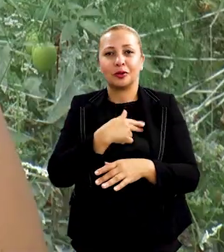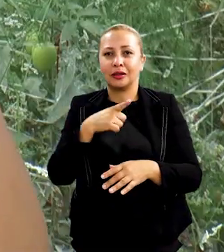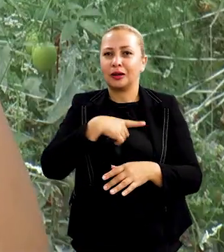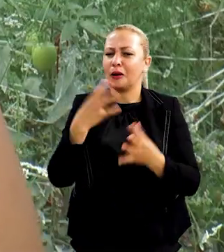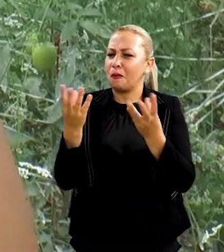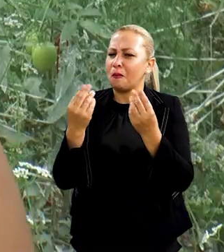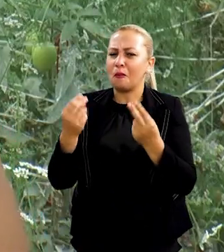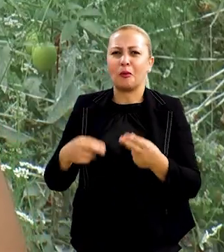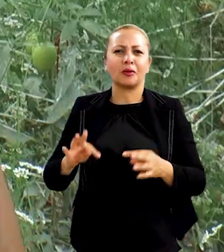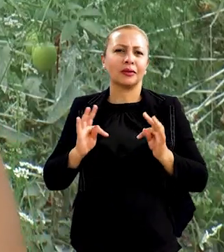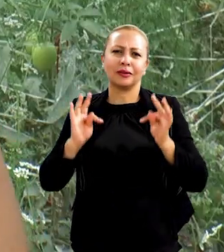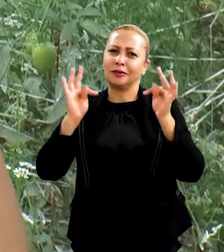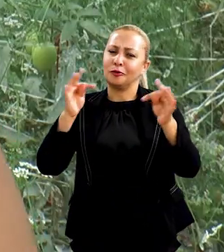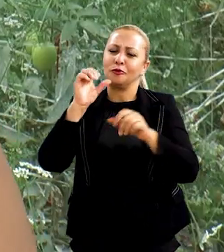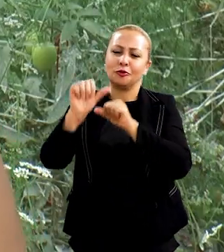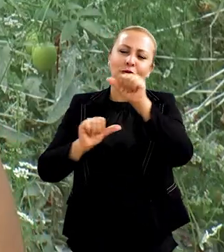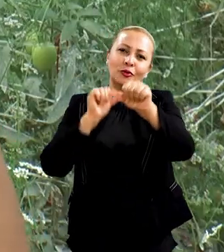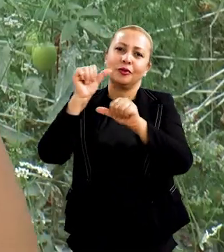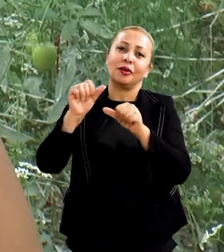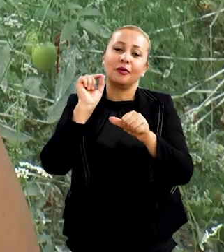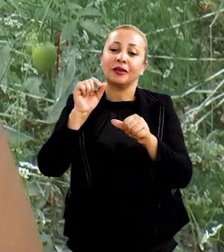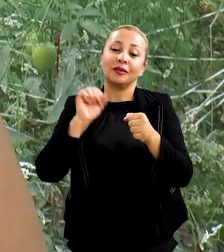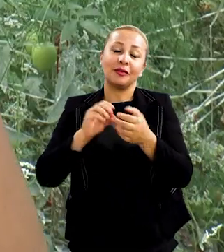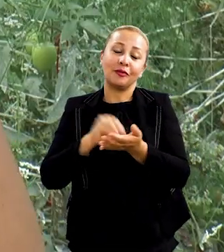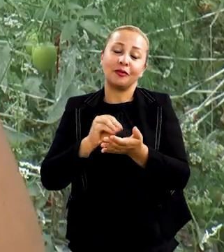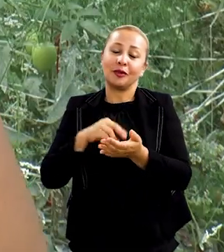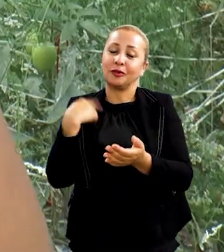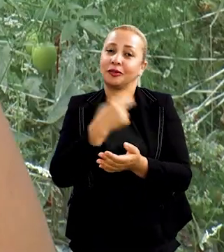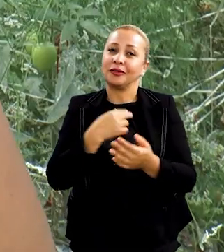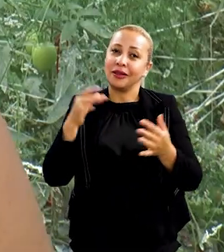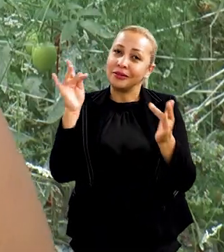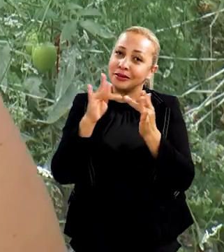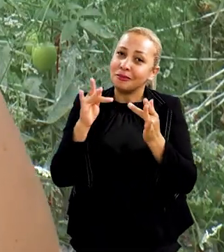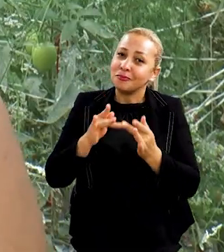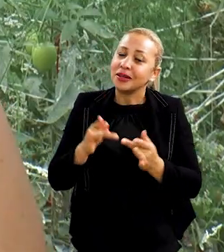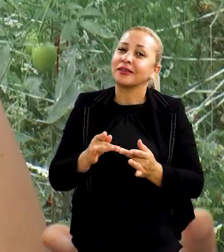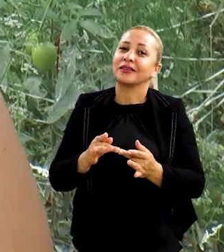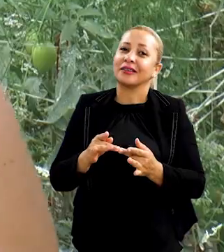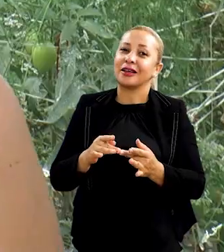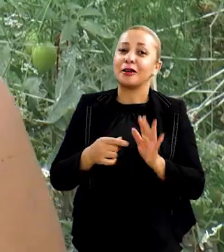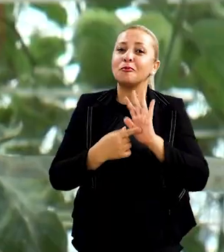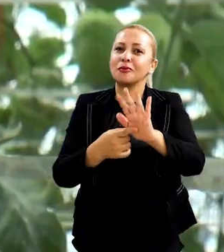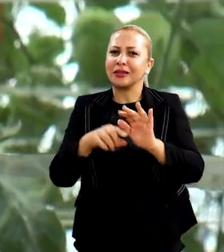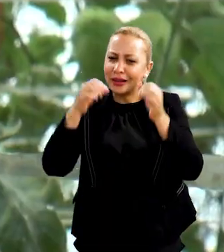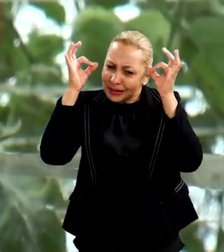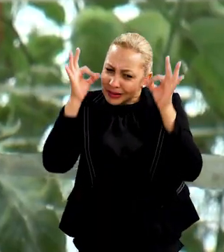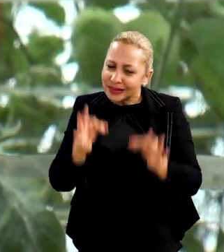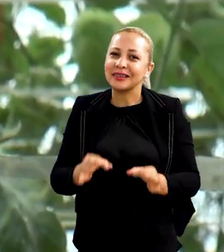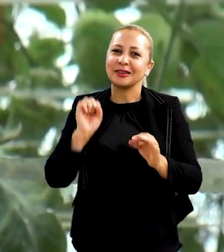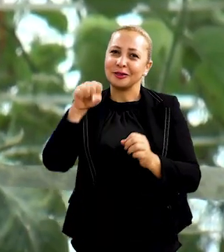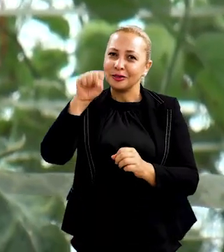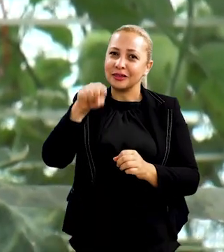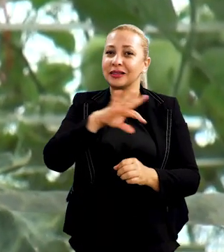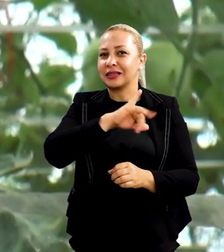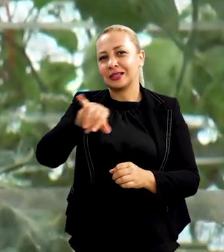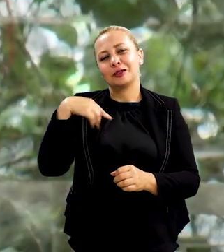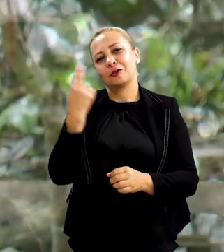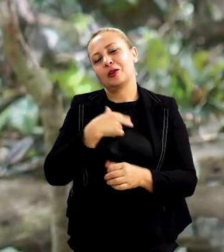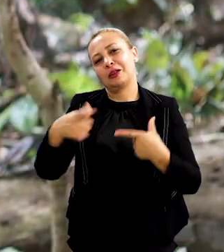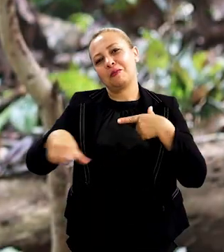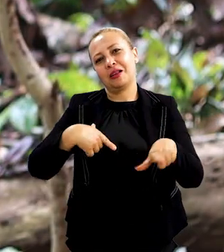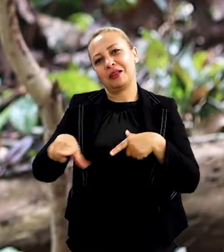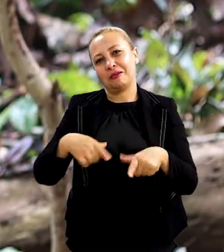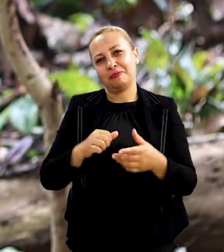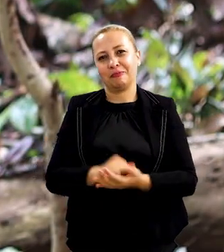muita tecnologia desenvolvida, o que falta é a gente aplicar, né, e mostrar que dá certo, sim, né, se a gente colocar a mão na